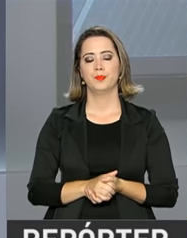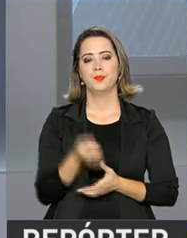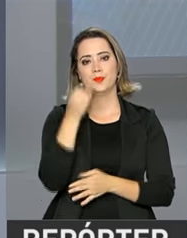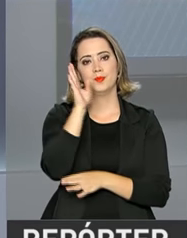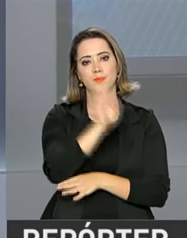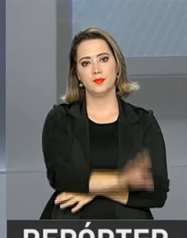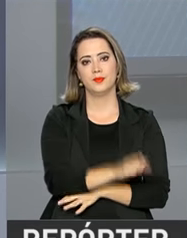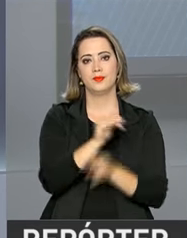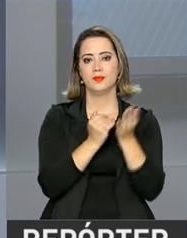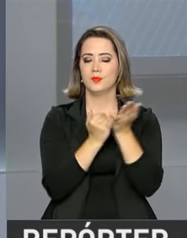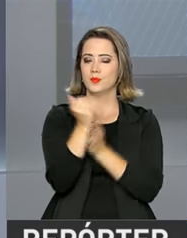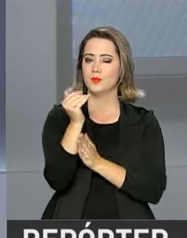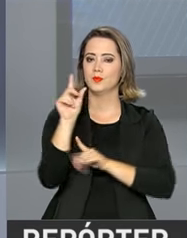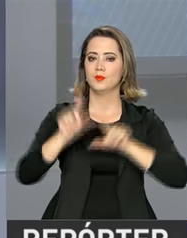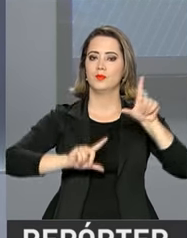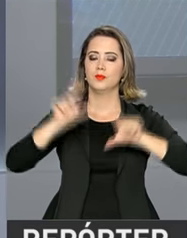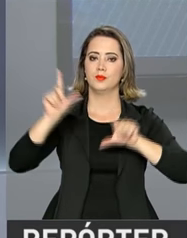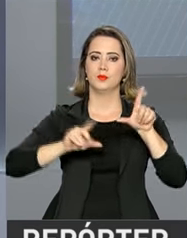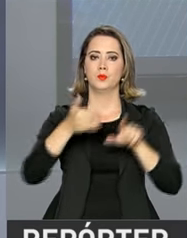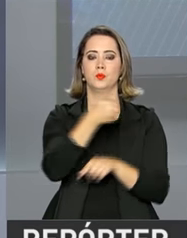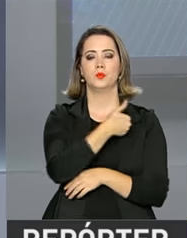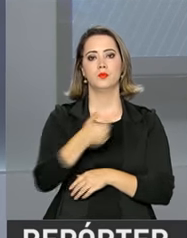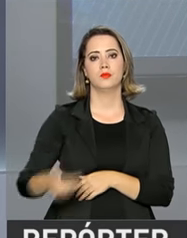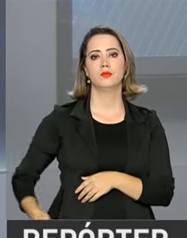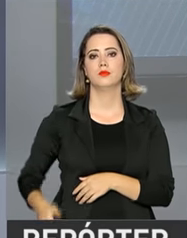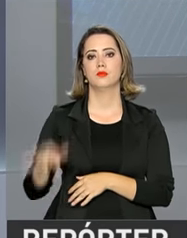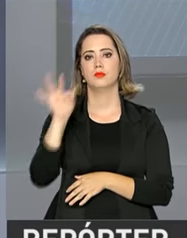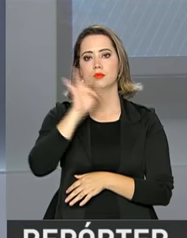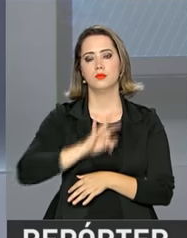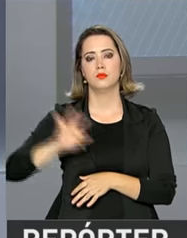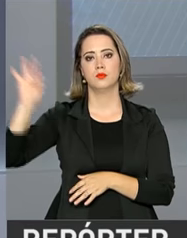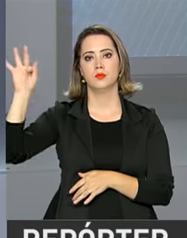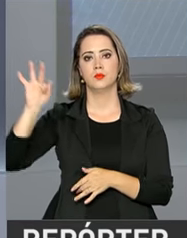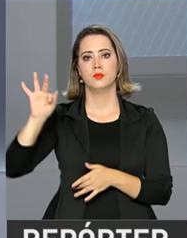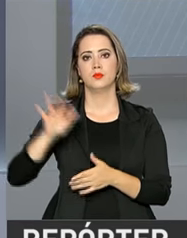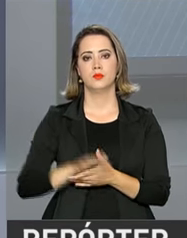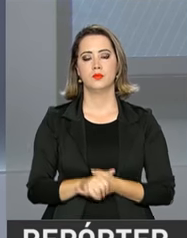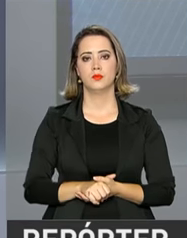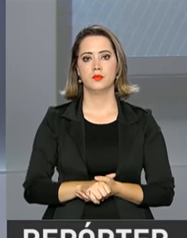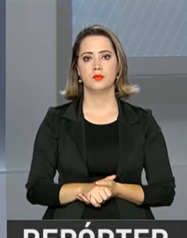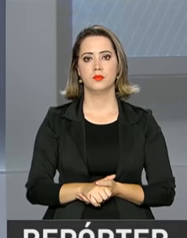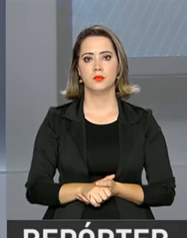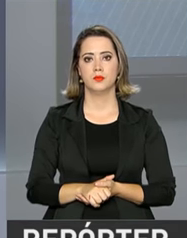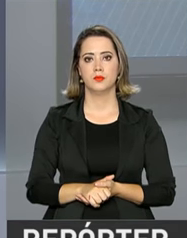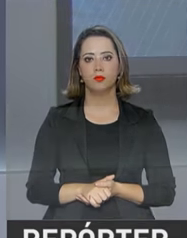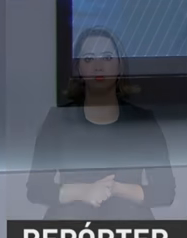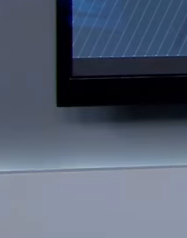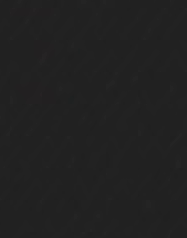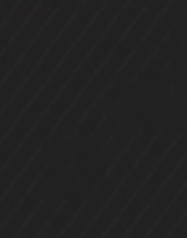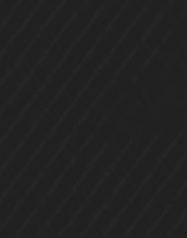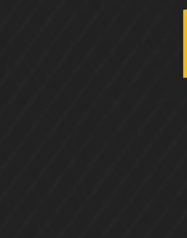uma ótima tarde pra você e continue com a gente aqui na nbr a tv do governo federal